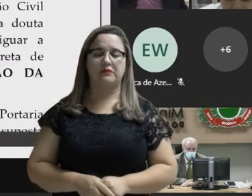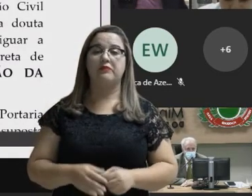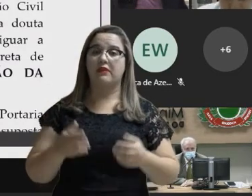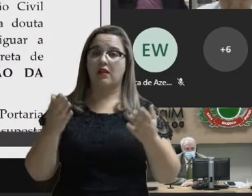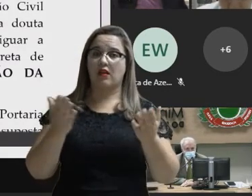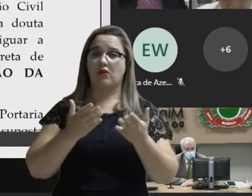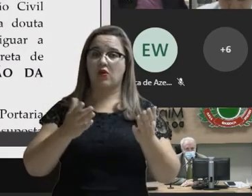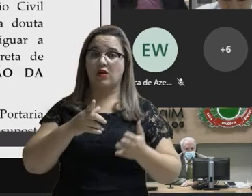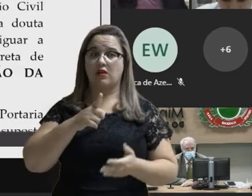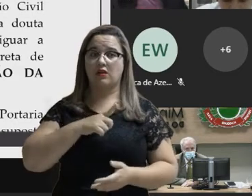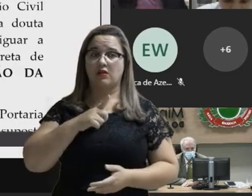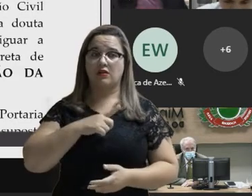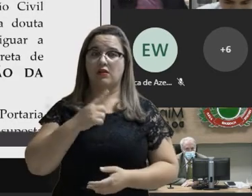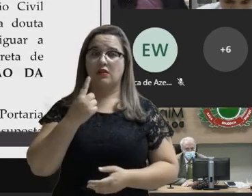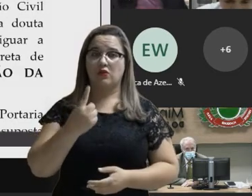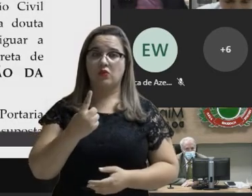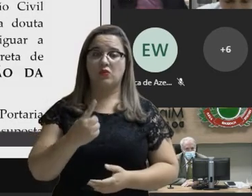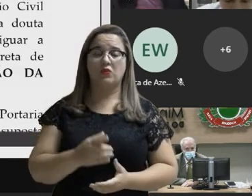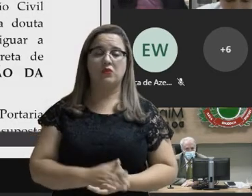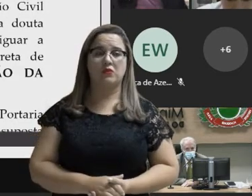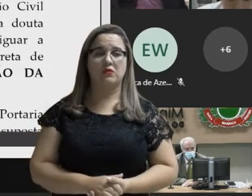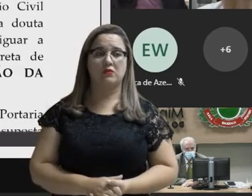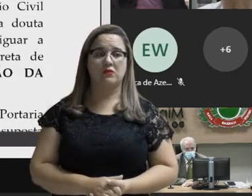não arquivamento.